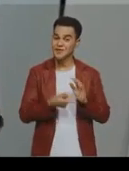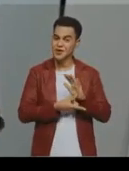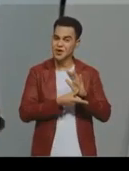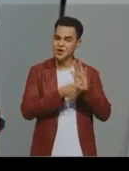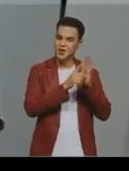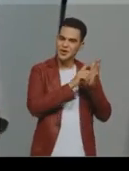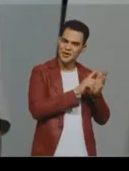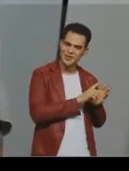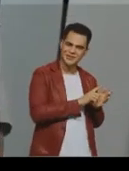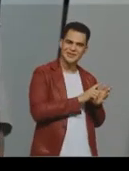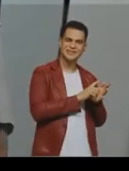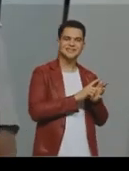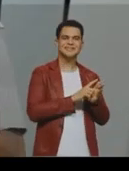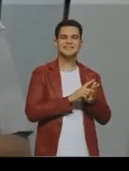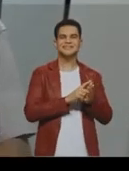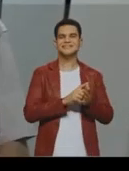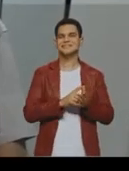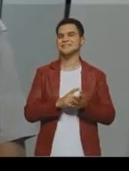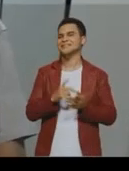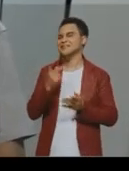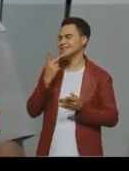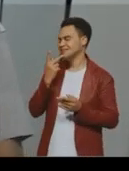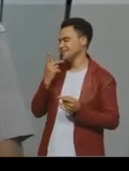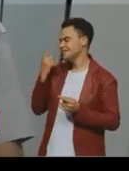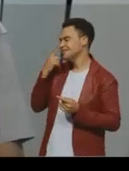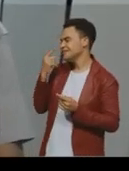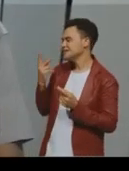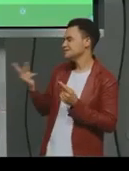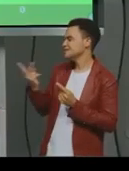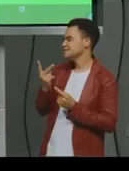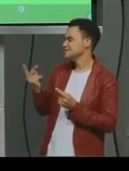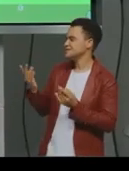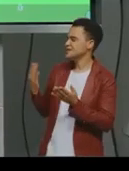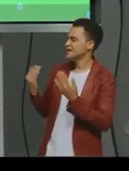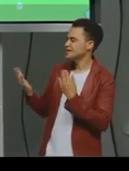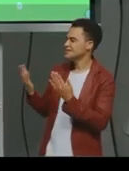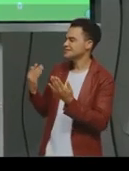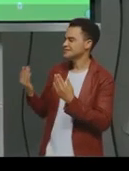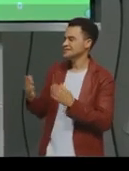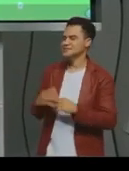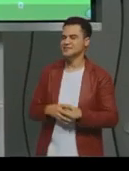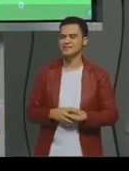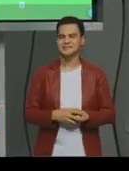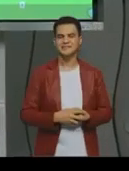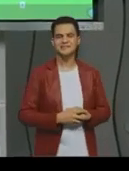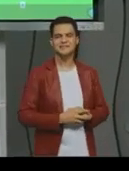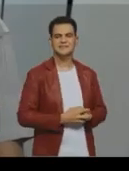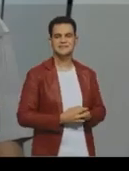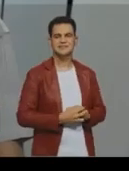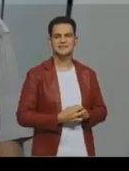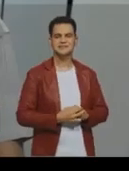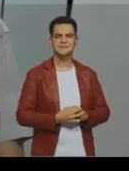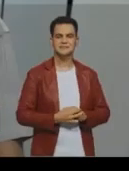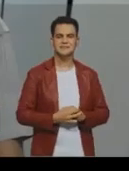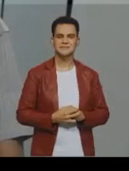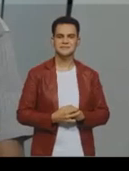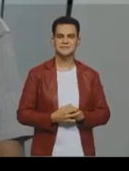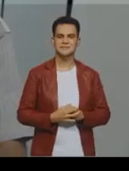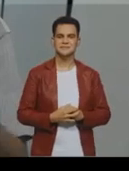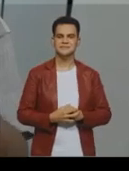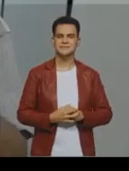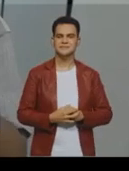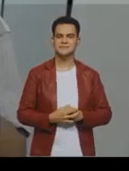Estou querendo ver vocês dois conversando aí, adoro. Bom, pois é.